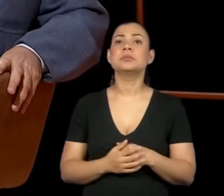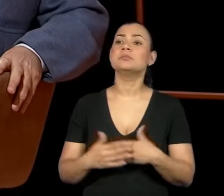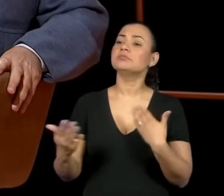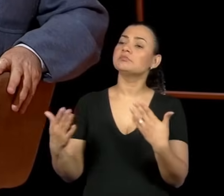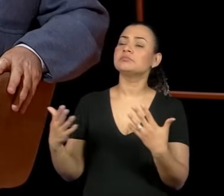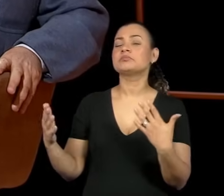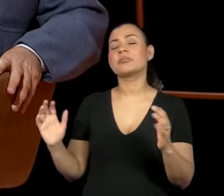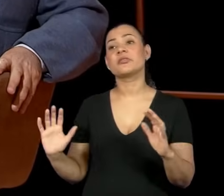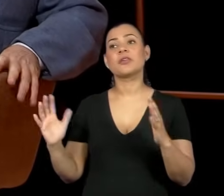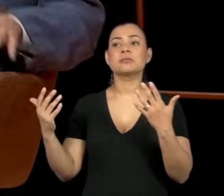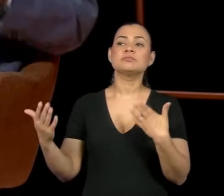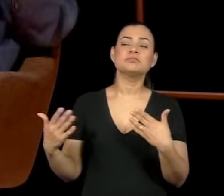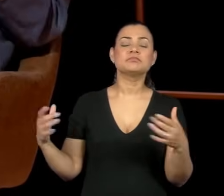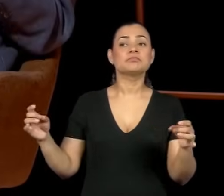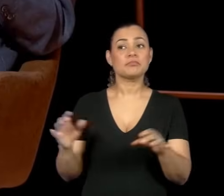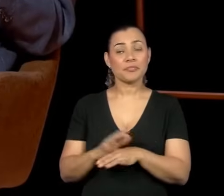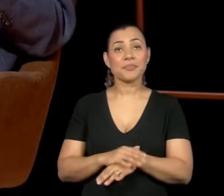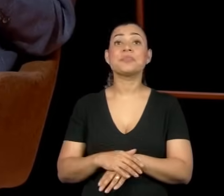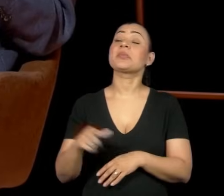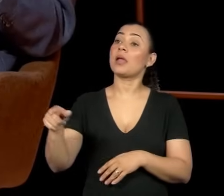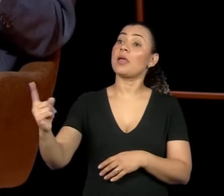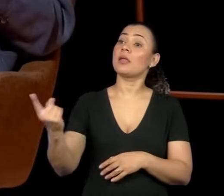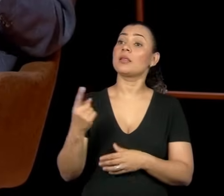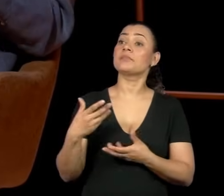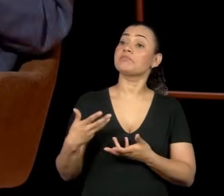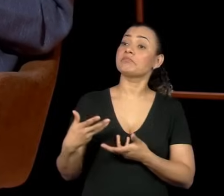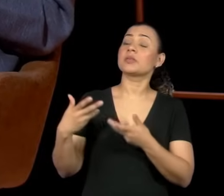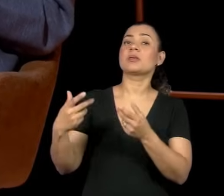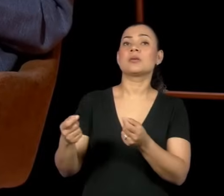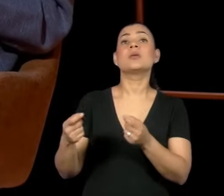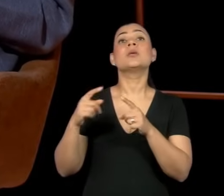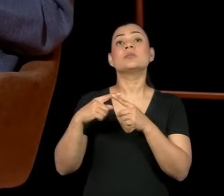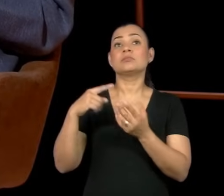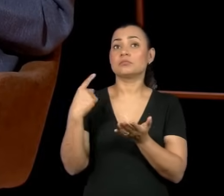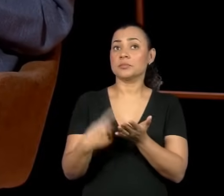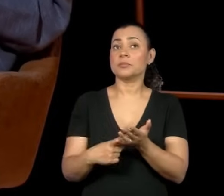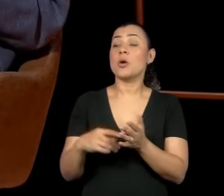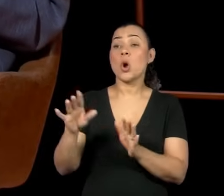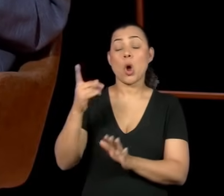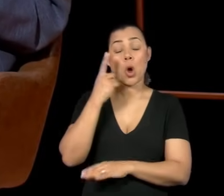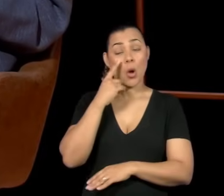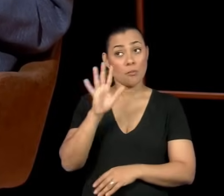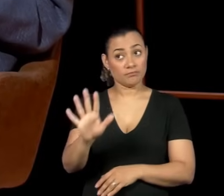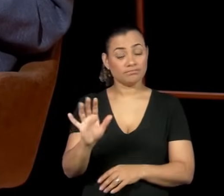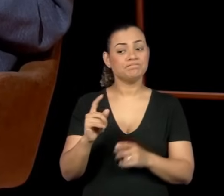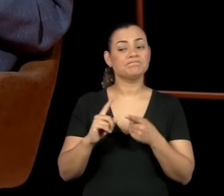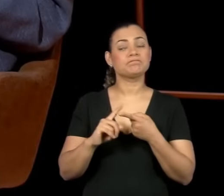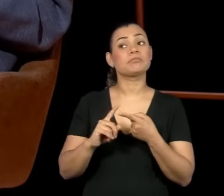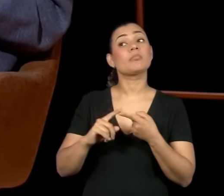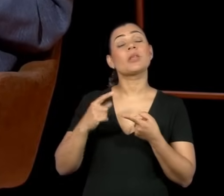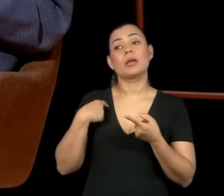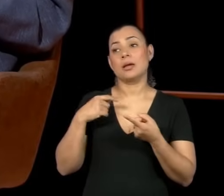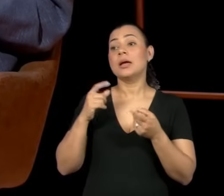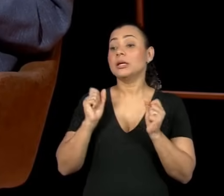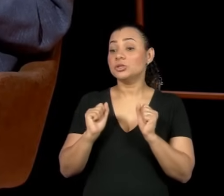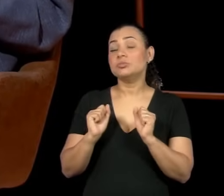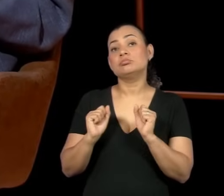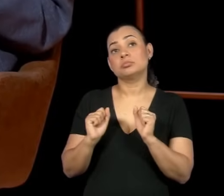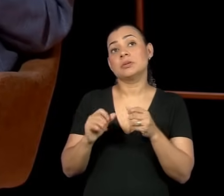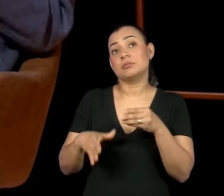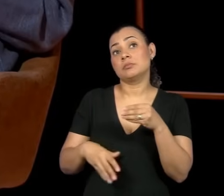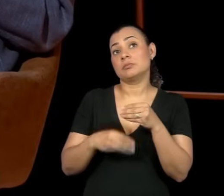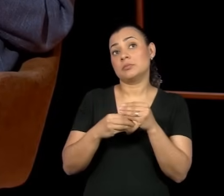agradar a Marie France. Ele me deu as condições financeiras que ele queria. Eu falei, mas Richard, em cima disso aqui, eu vou ter que